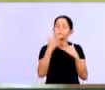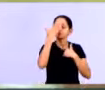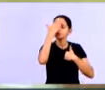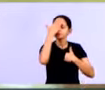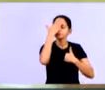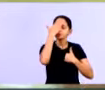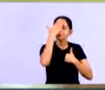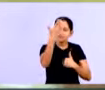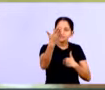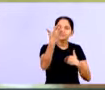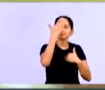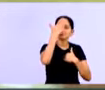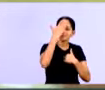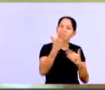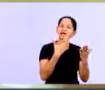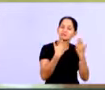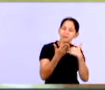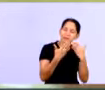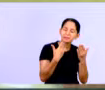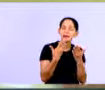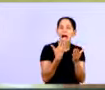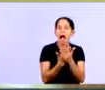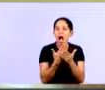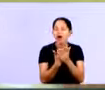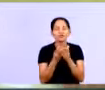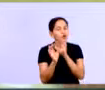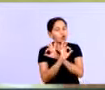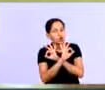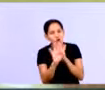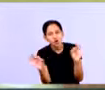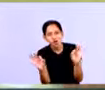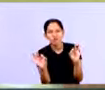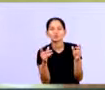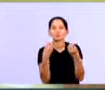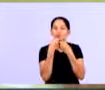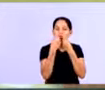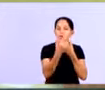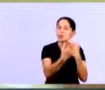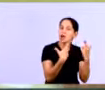obrigada, viu? Obrigada pela participação de vocês na aula de hoje. Foi maravilhoso. Muito bom ter a